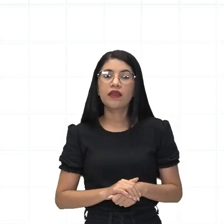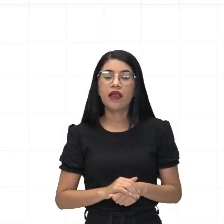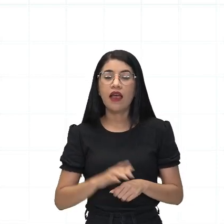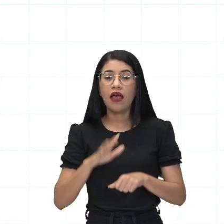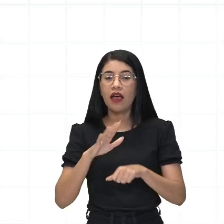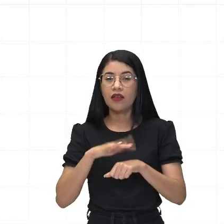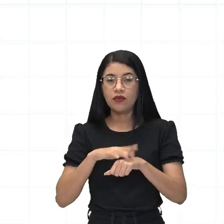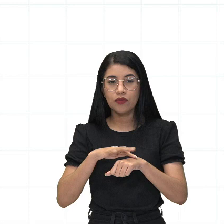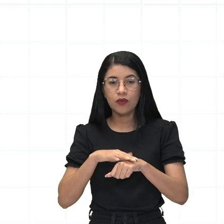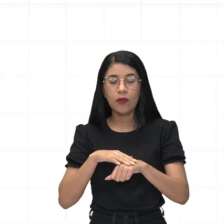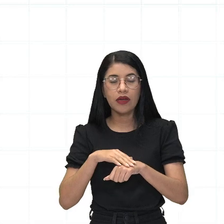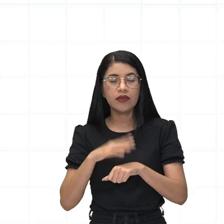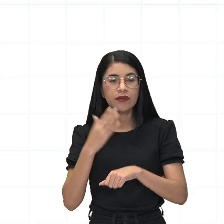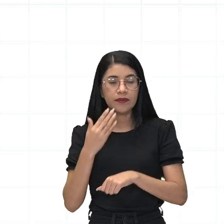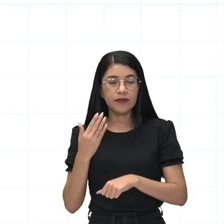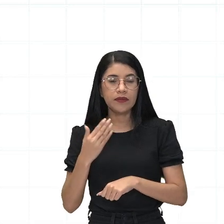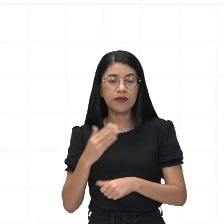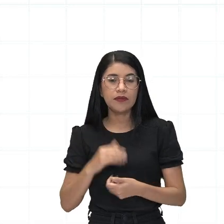esquistossomose,